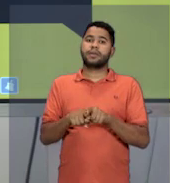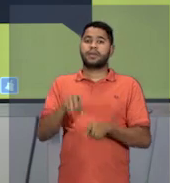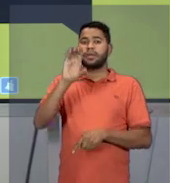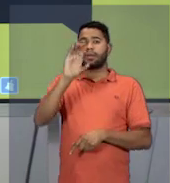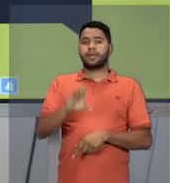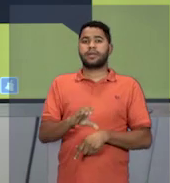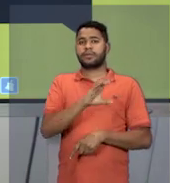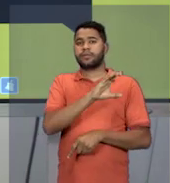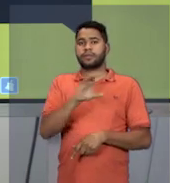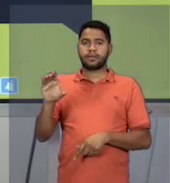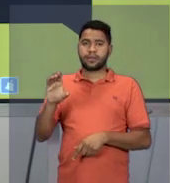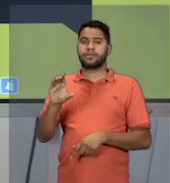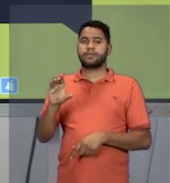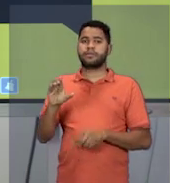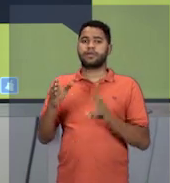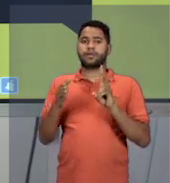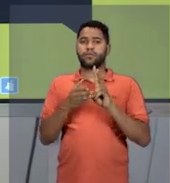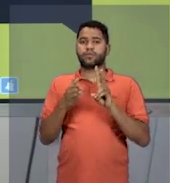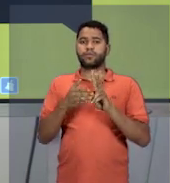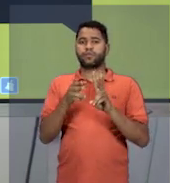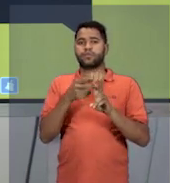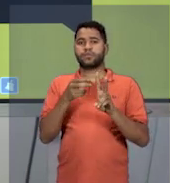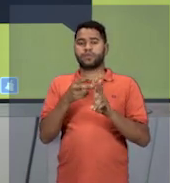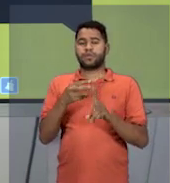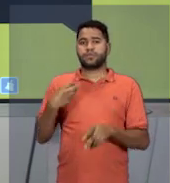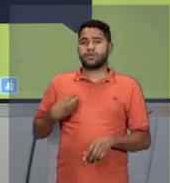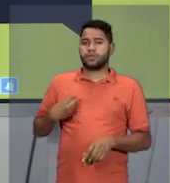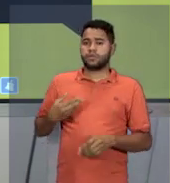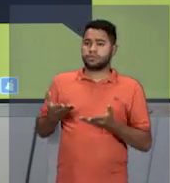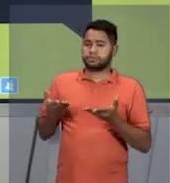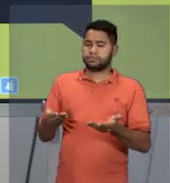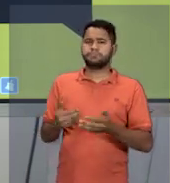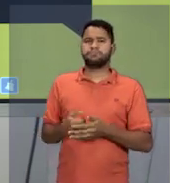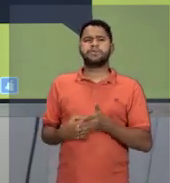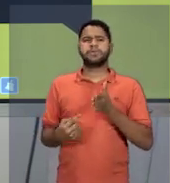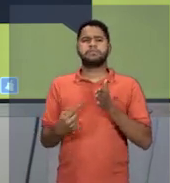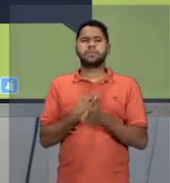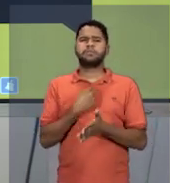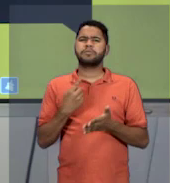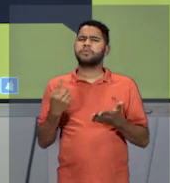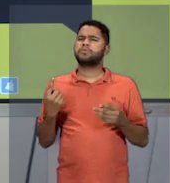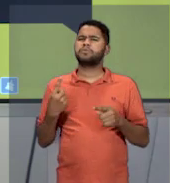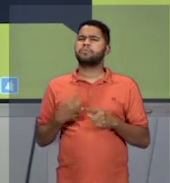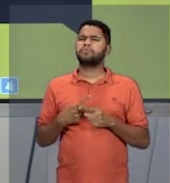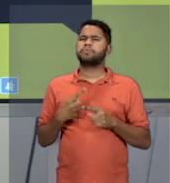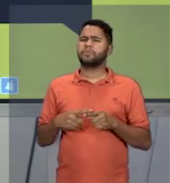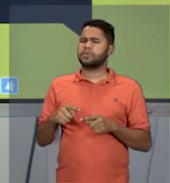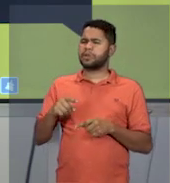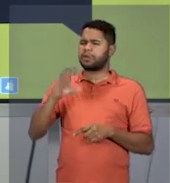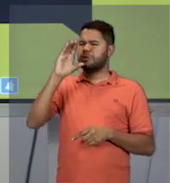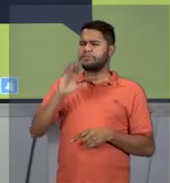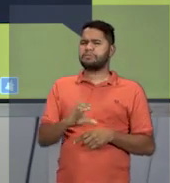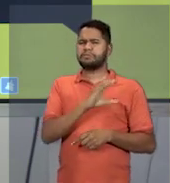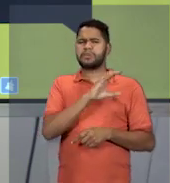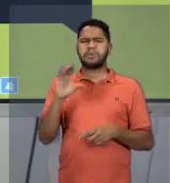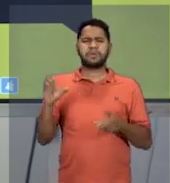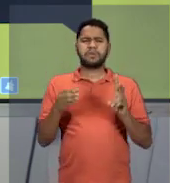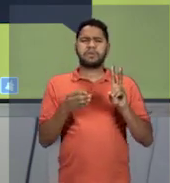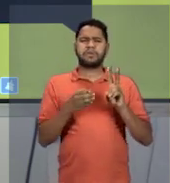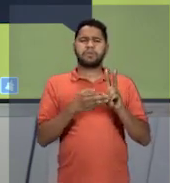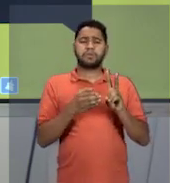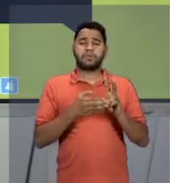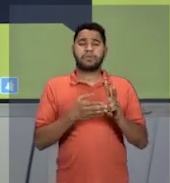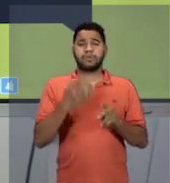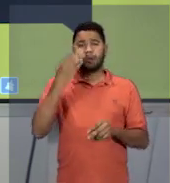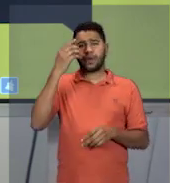os índios que viviam ali naquele território. Aí você me pergunta, mas por que catequizar os índios? A